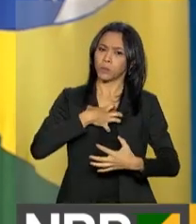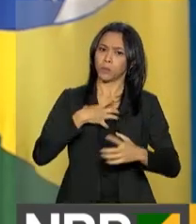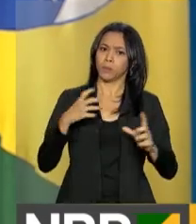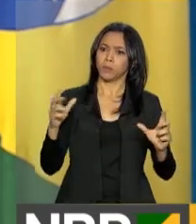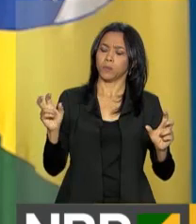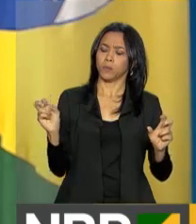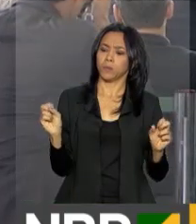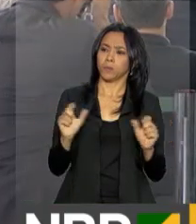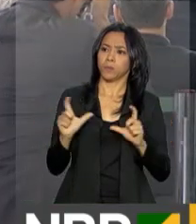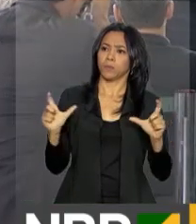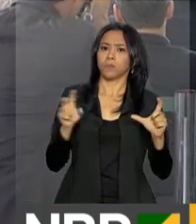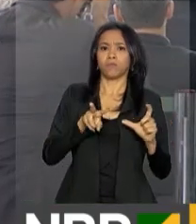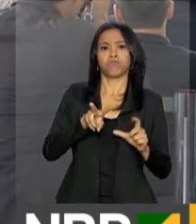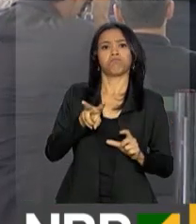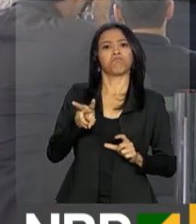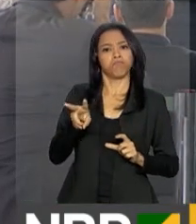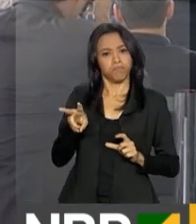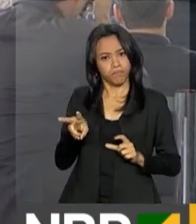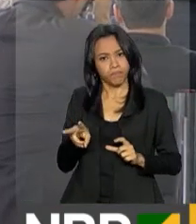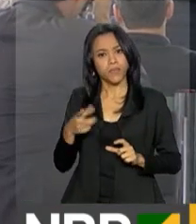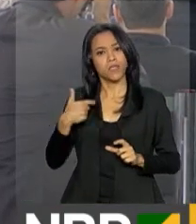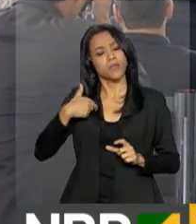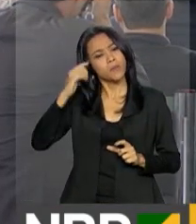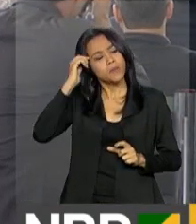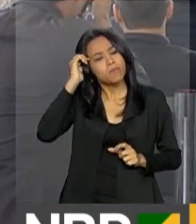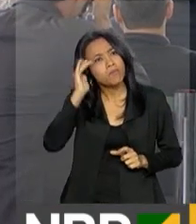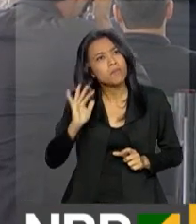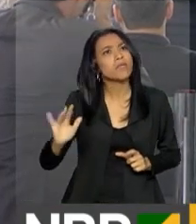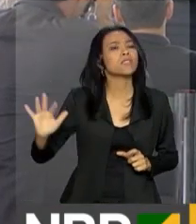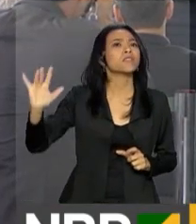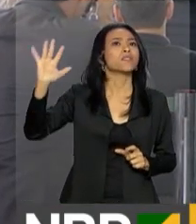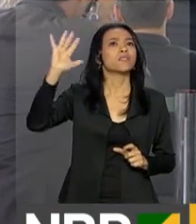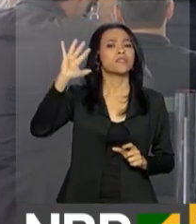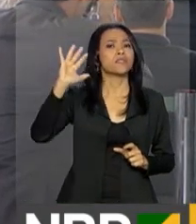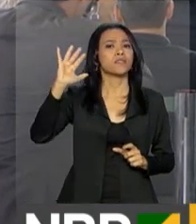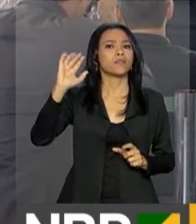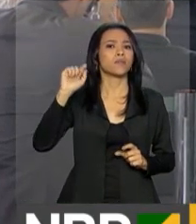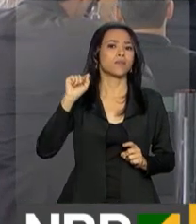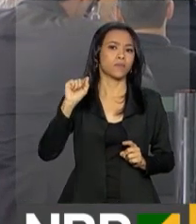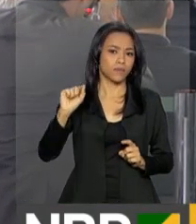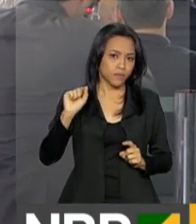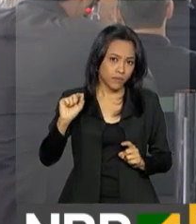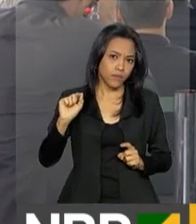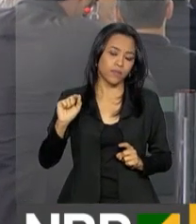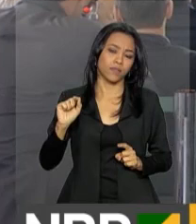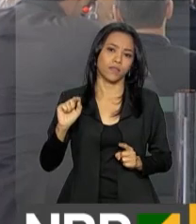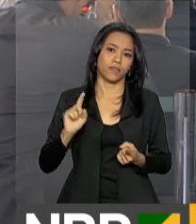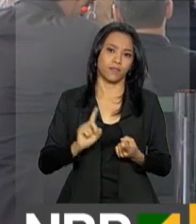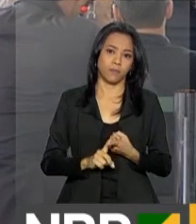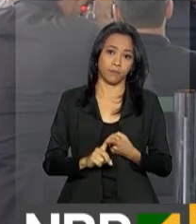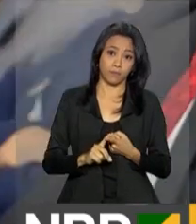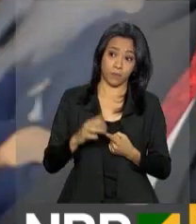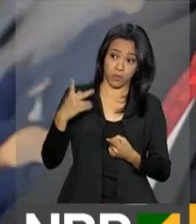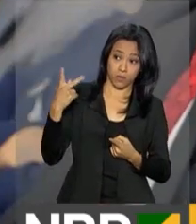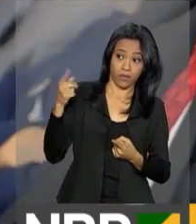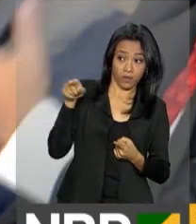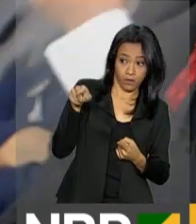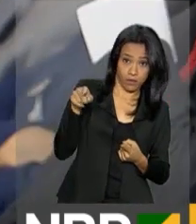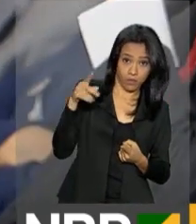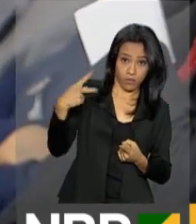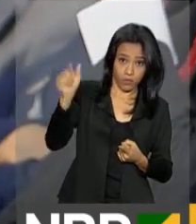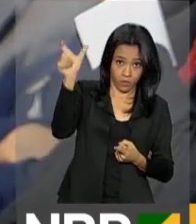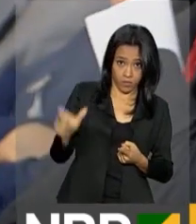imagino o nosso do nosso decente lobo e o seu colega